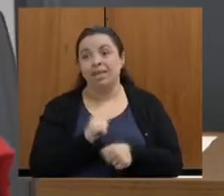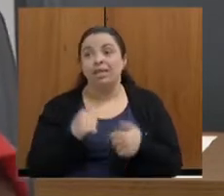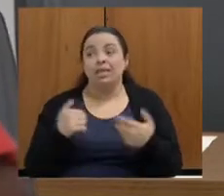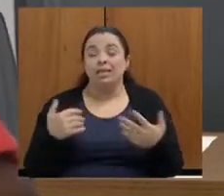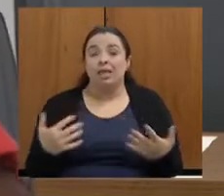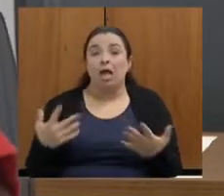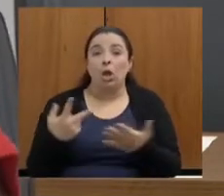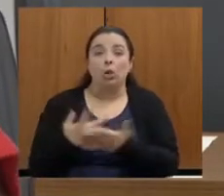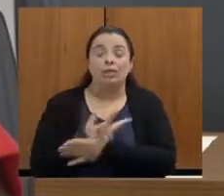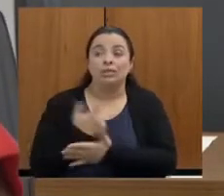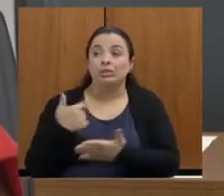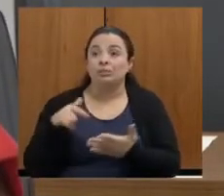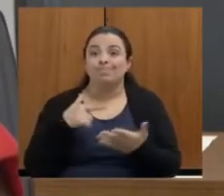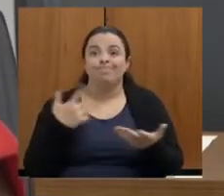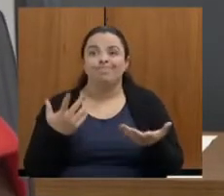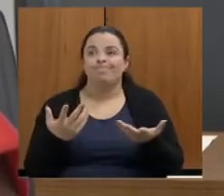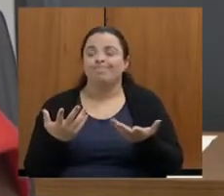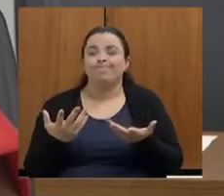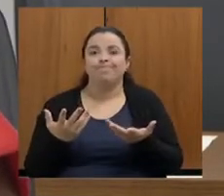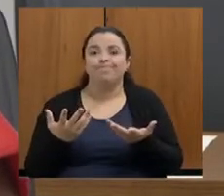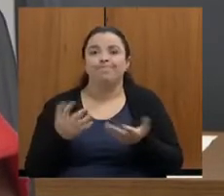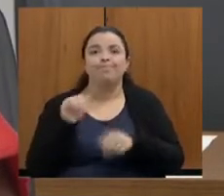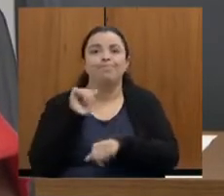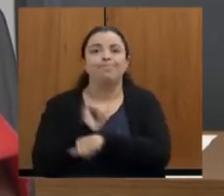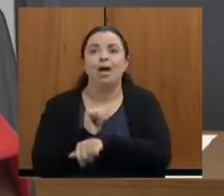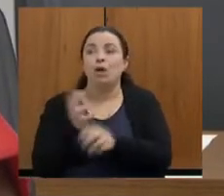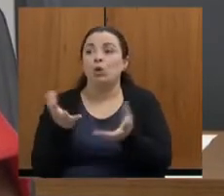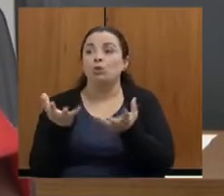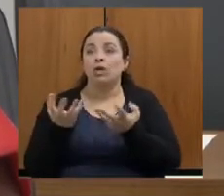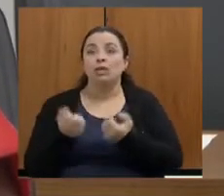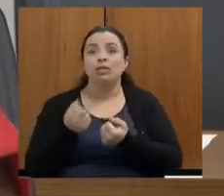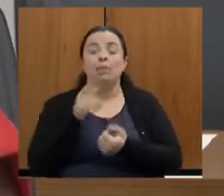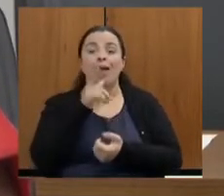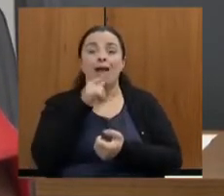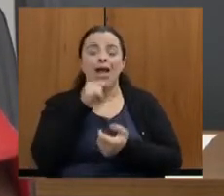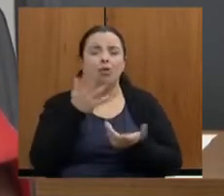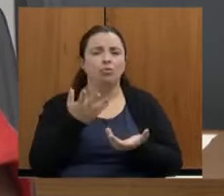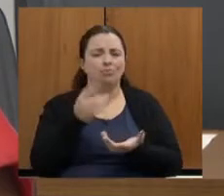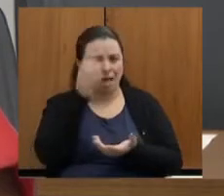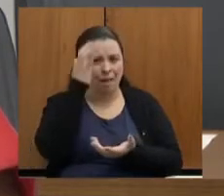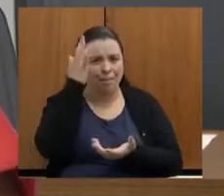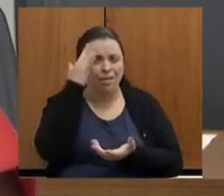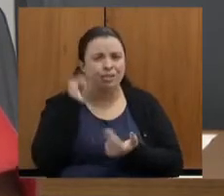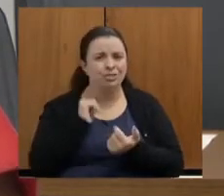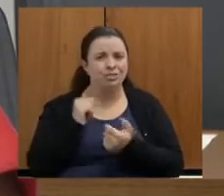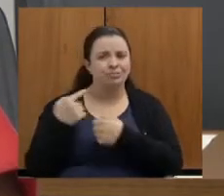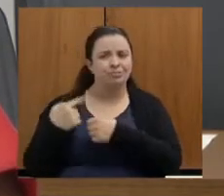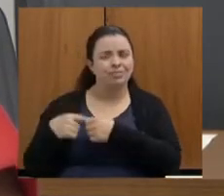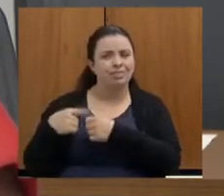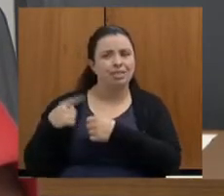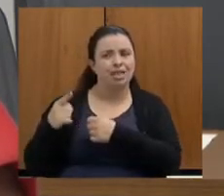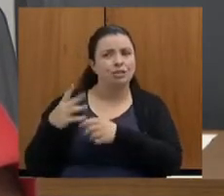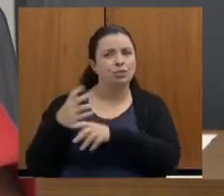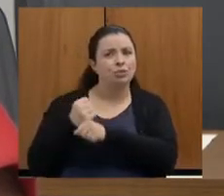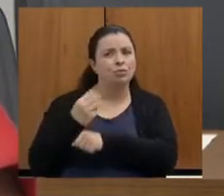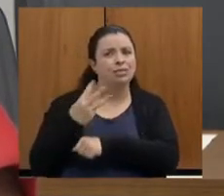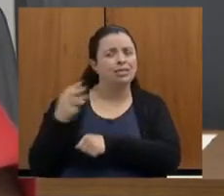completamente desabastecido imagina uma cidade de 300 mil habitantes